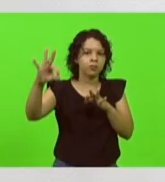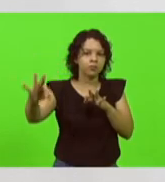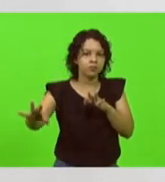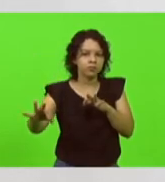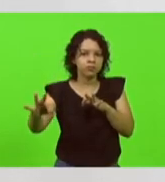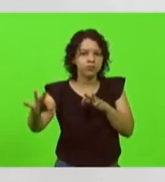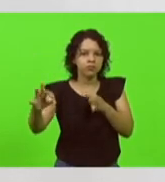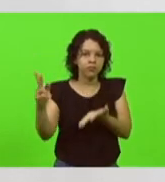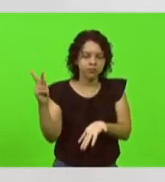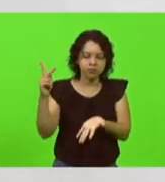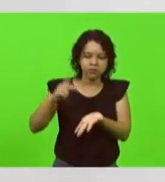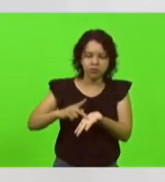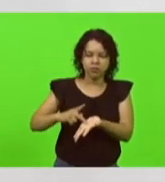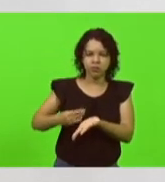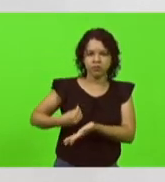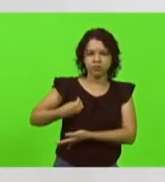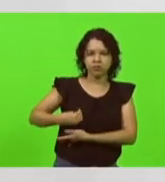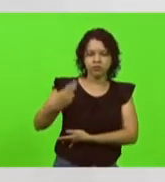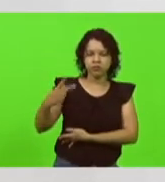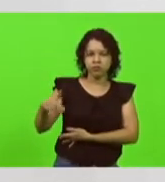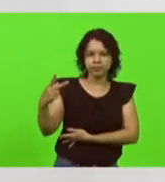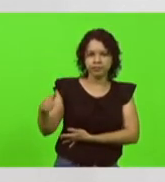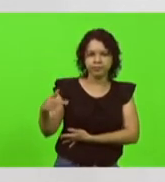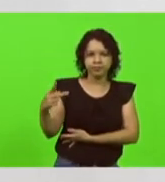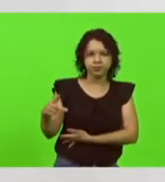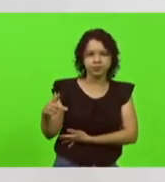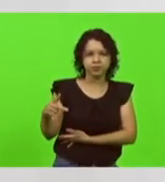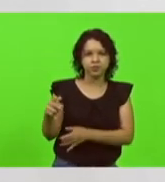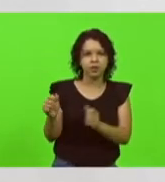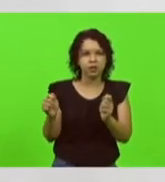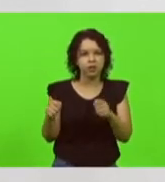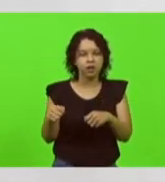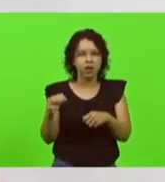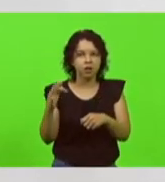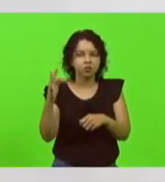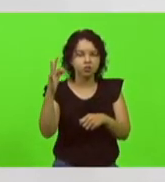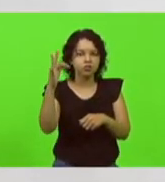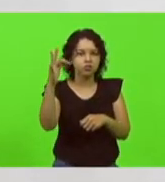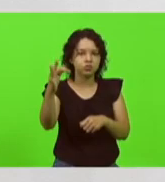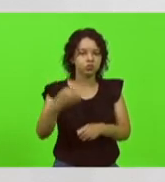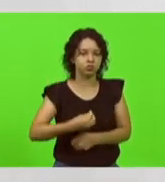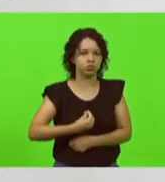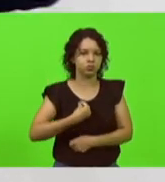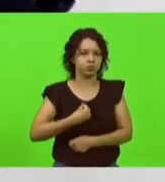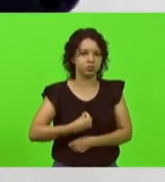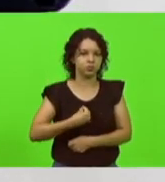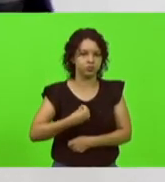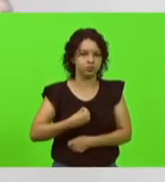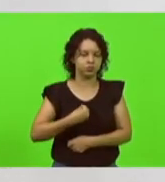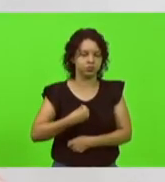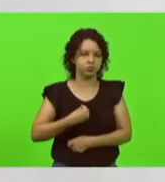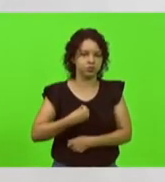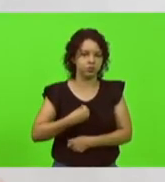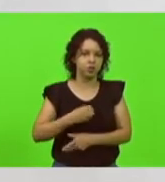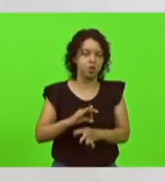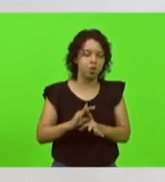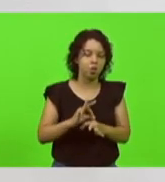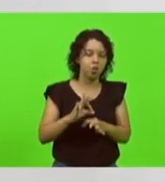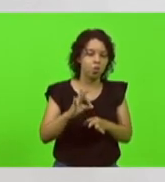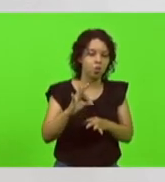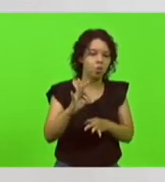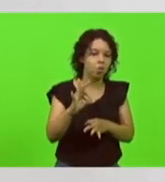realidade que ele vive e aquilo que poderia viver. Existe um abismo muito grande